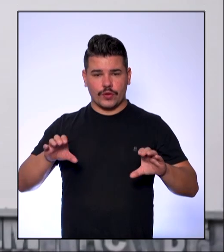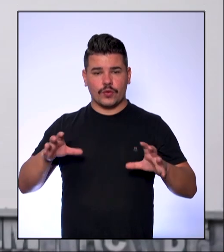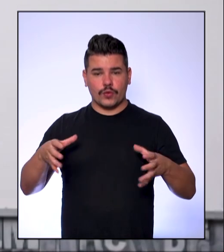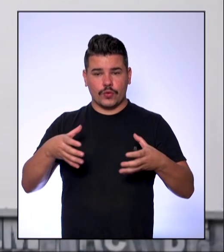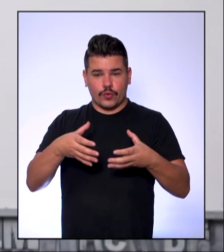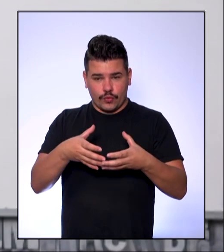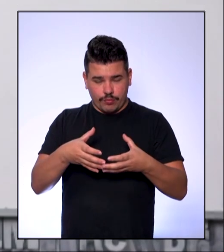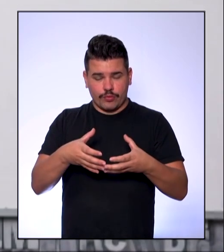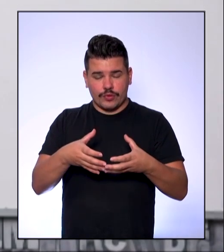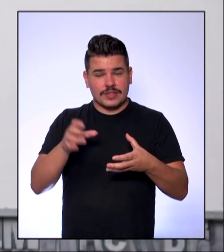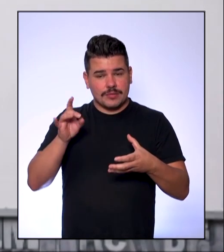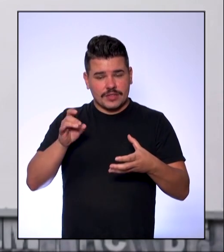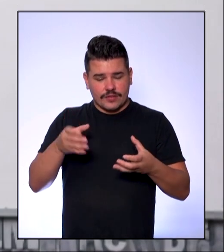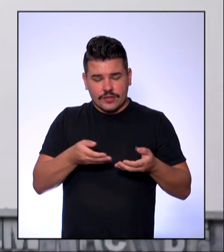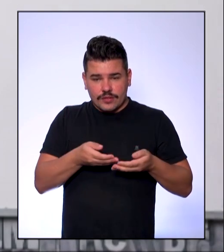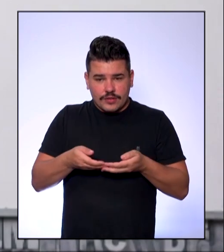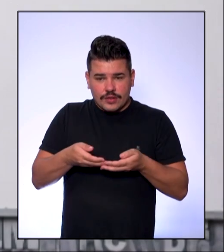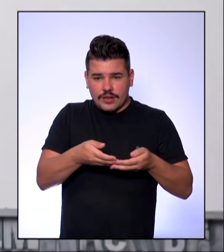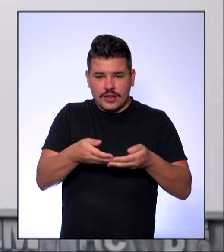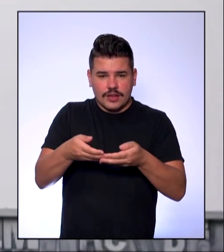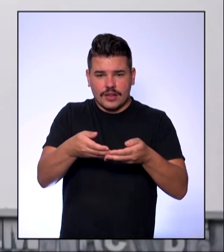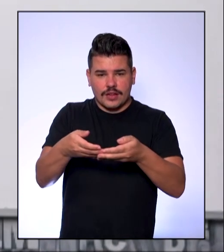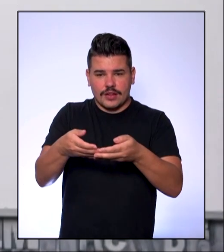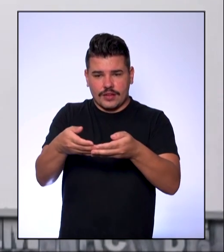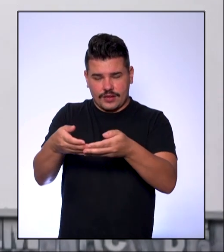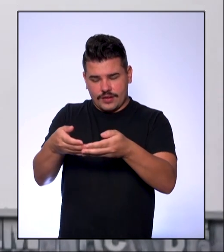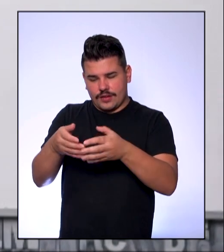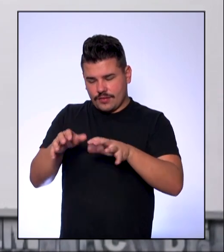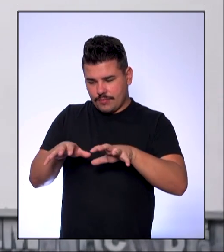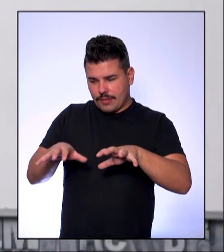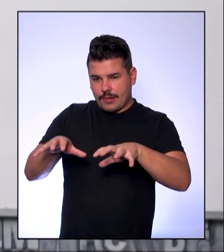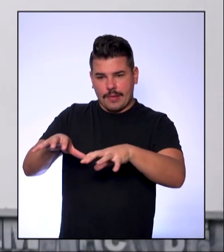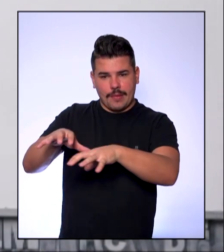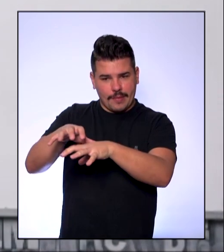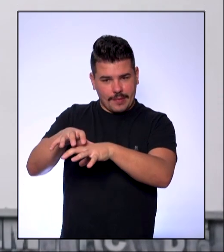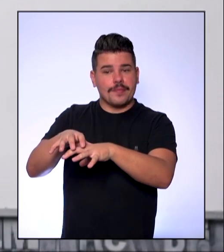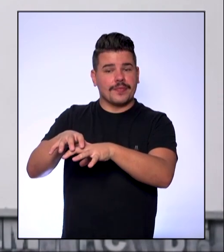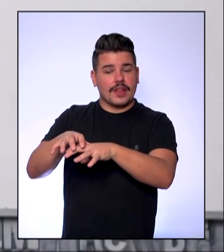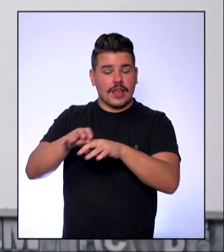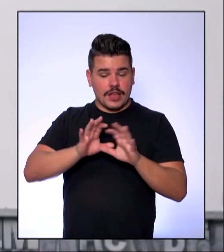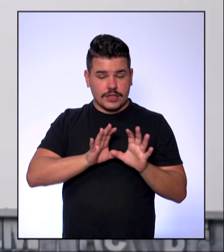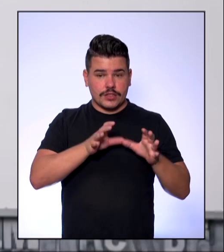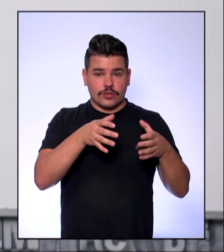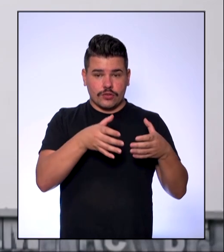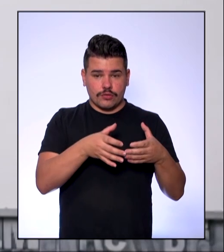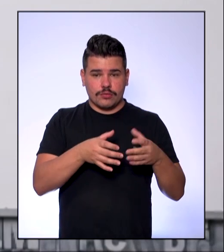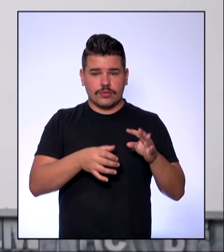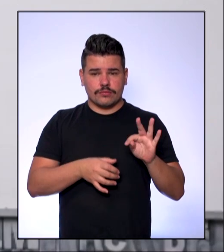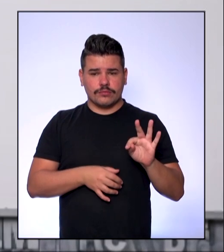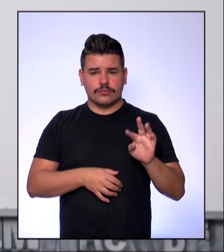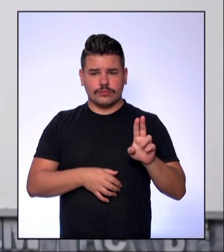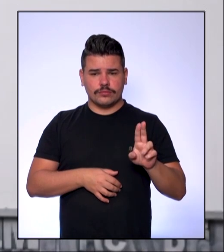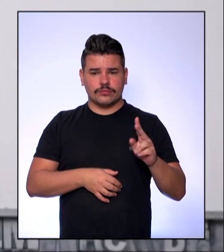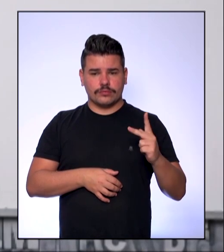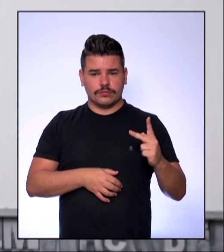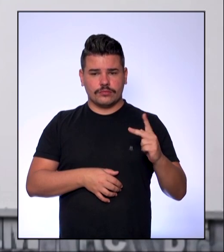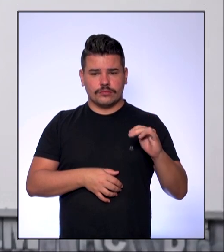Tupi-Guarani, que vai se ramificar ali e tem uma importância muito grande.